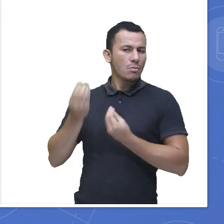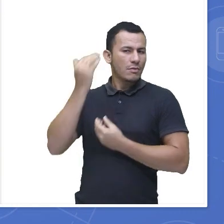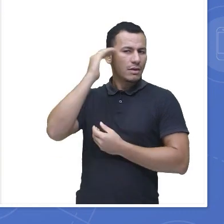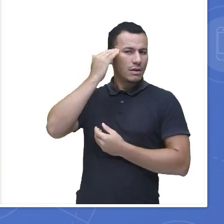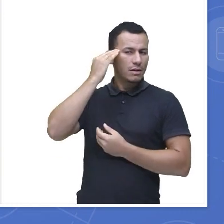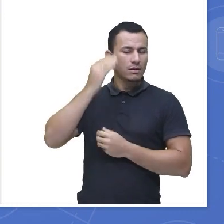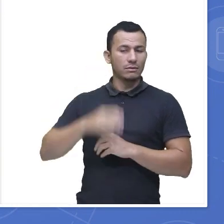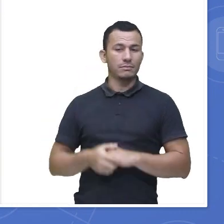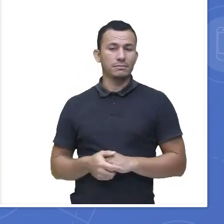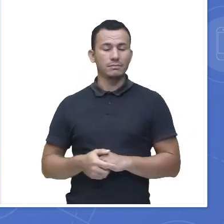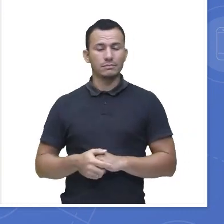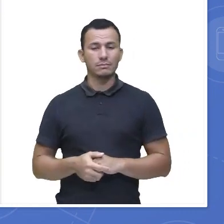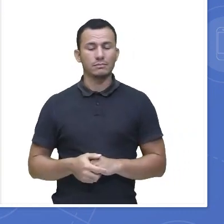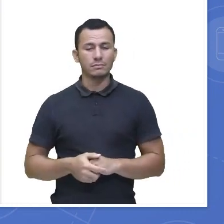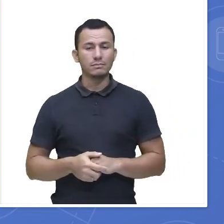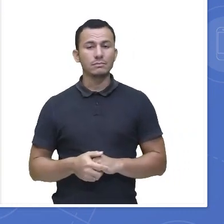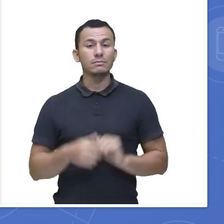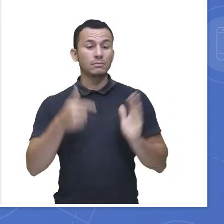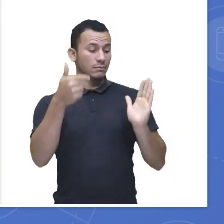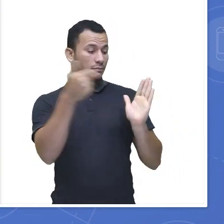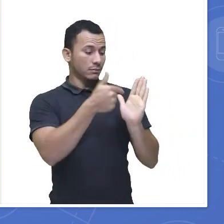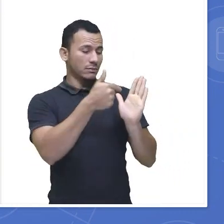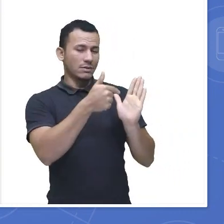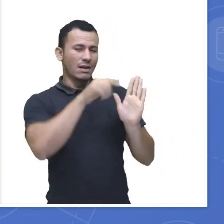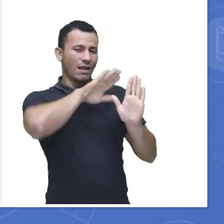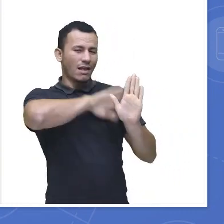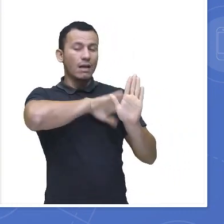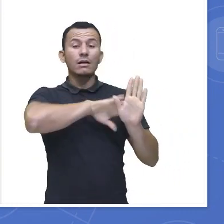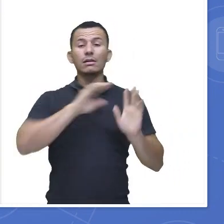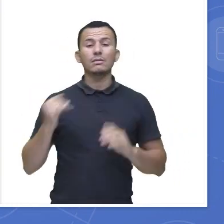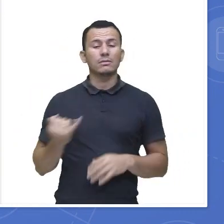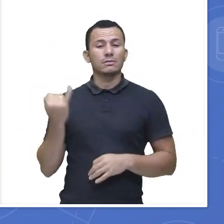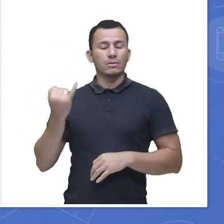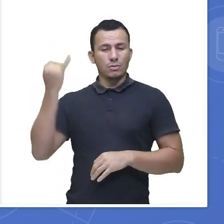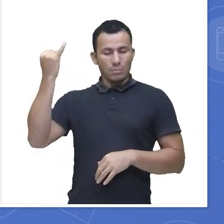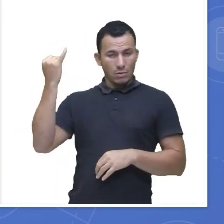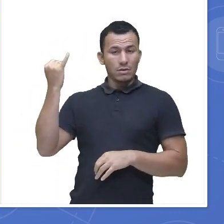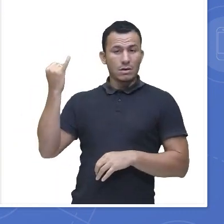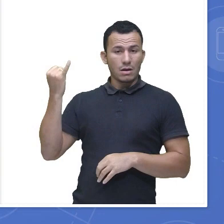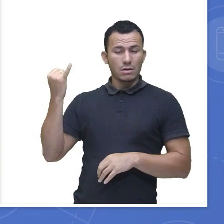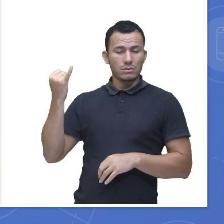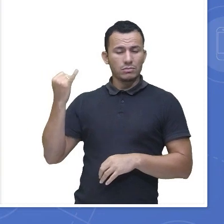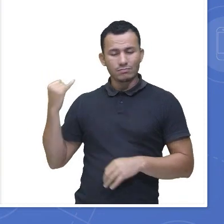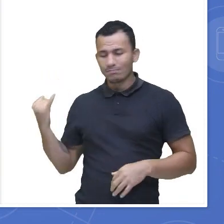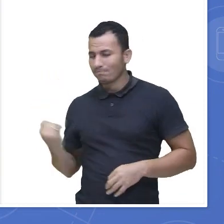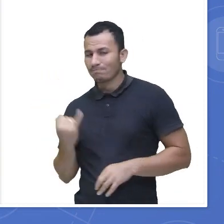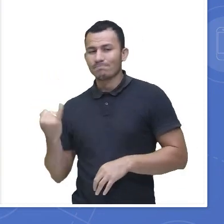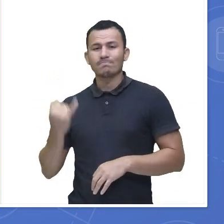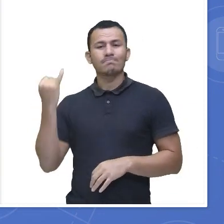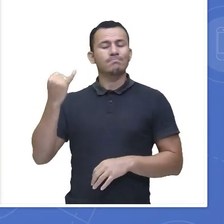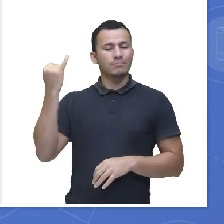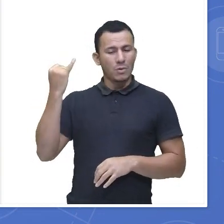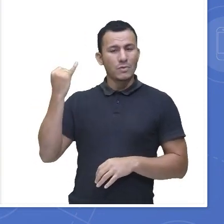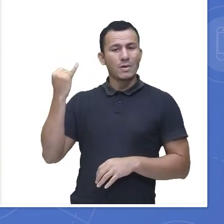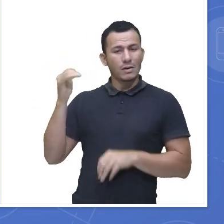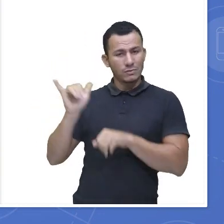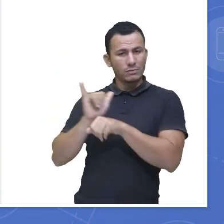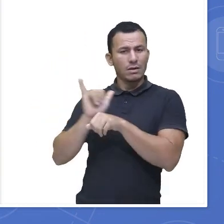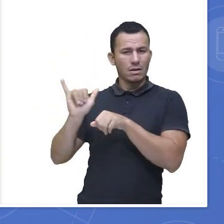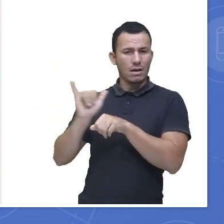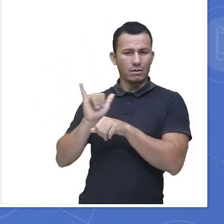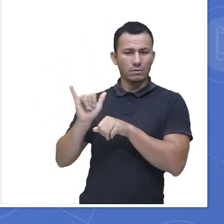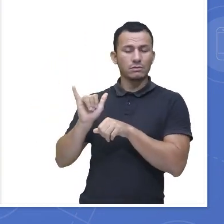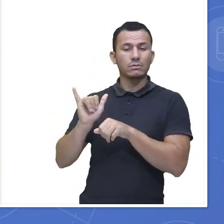entendida, olha. Então, a ironia também, ela é uma importante ferramenta, um importante recurso.